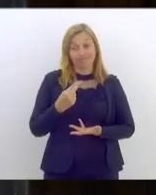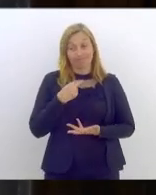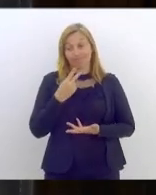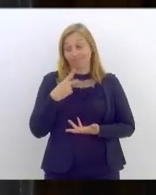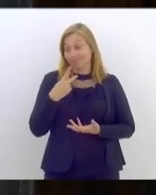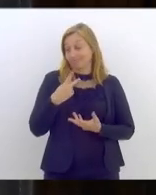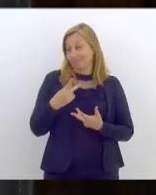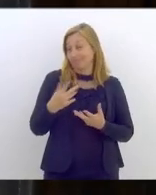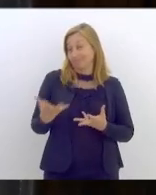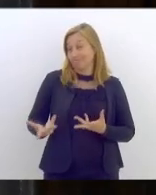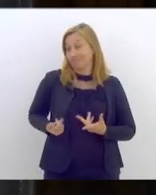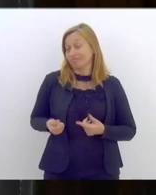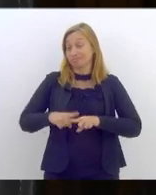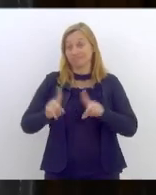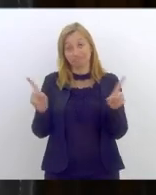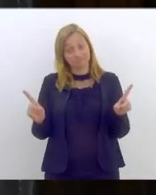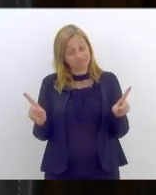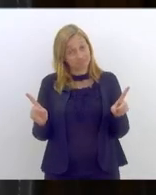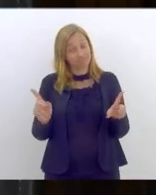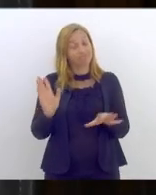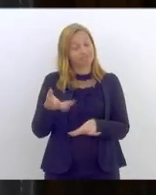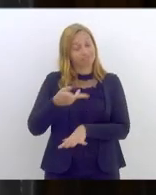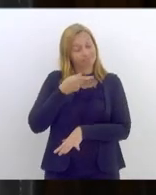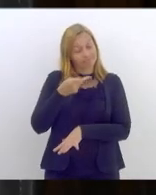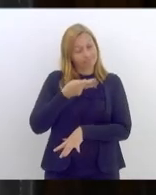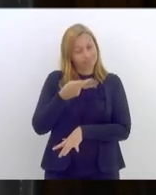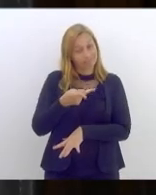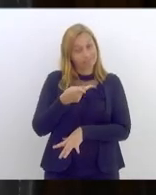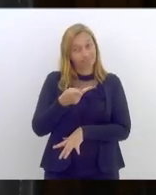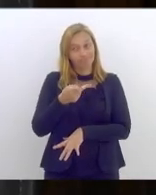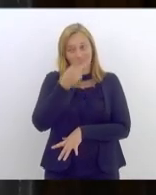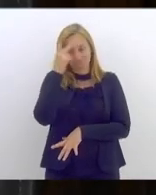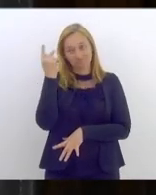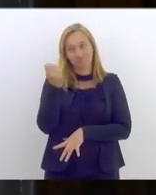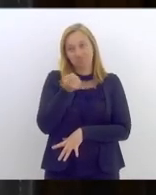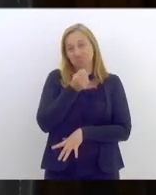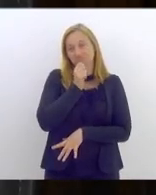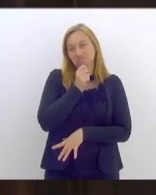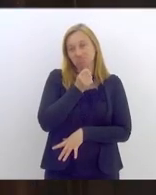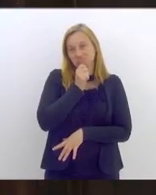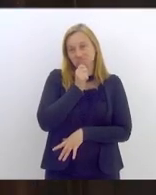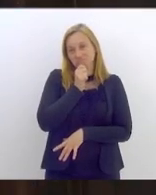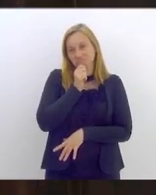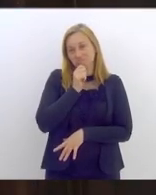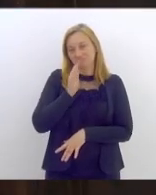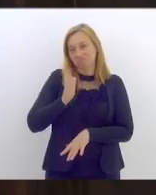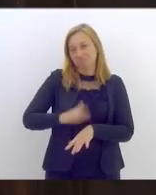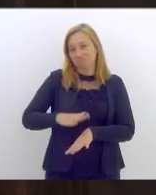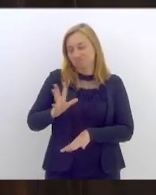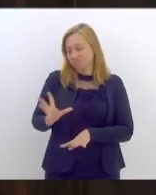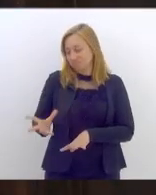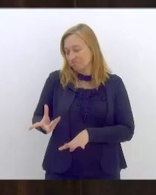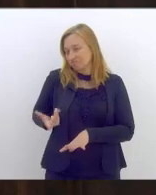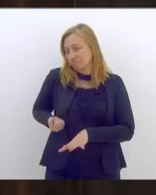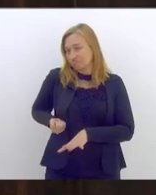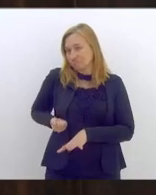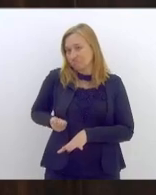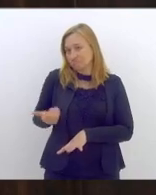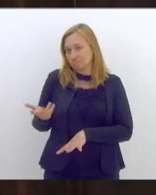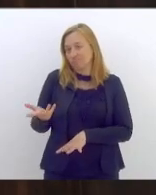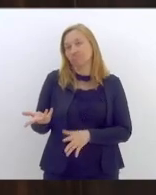qualidades mas como eu disse ninguém mais adequado ninguém mais